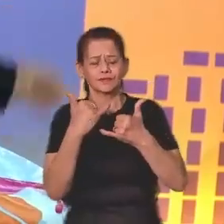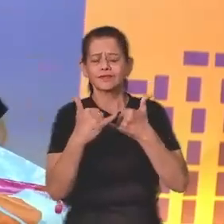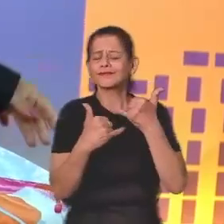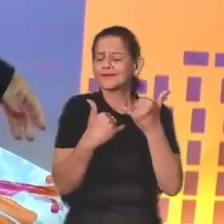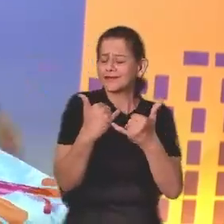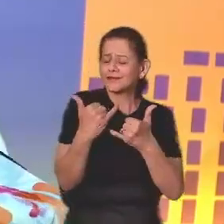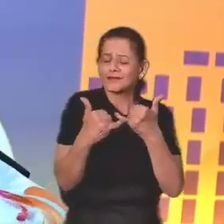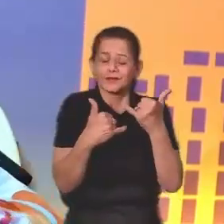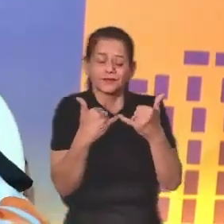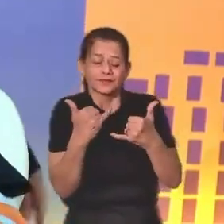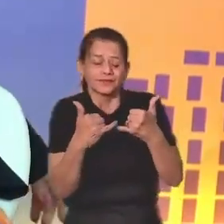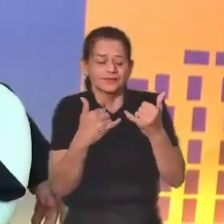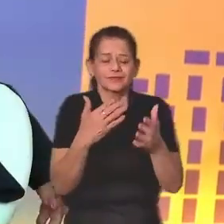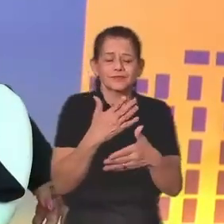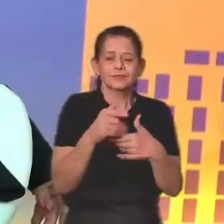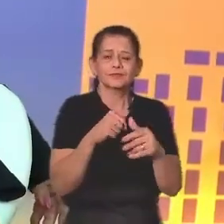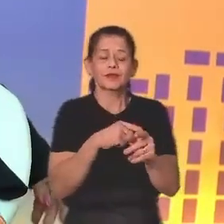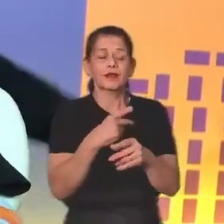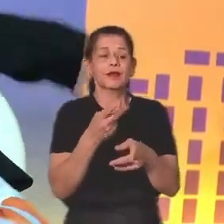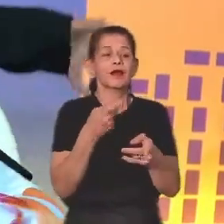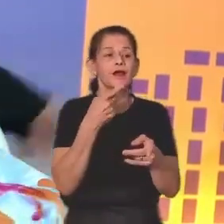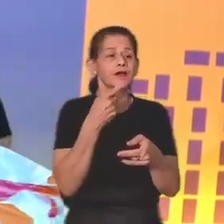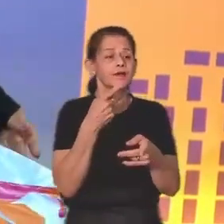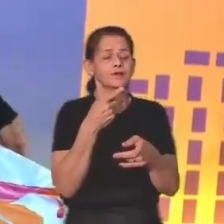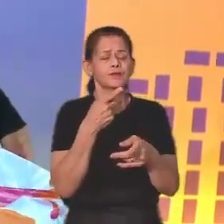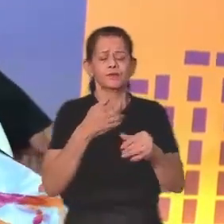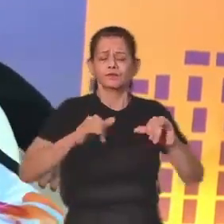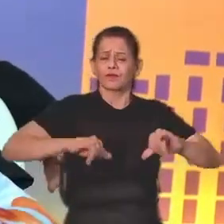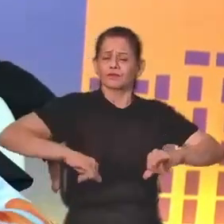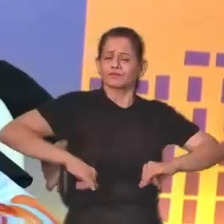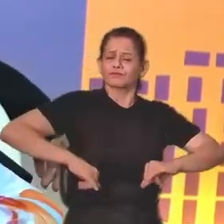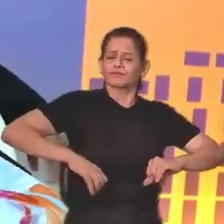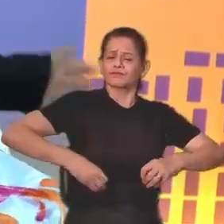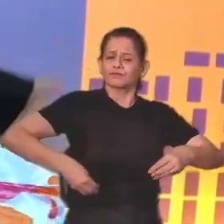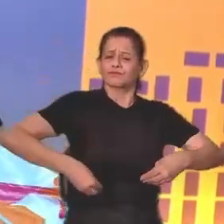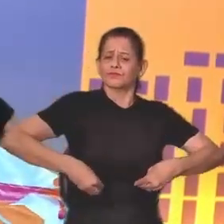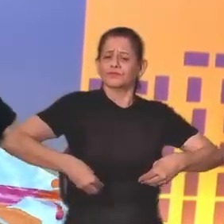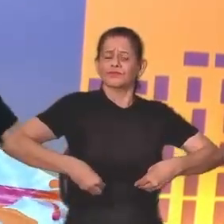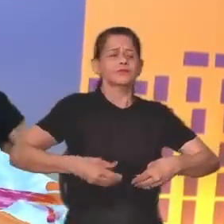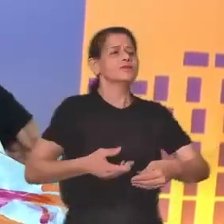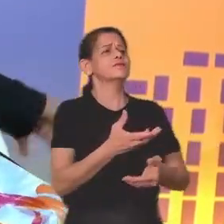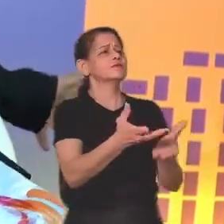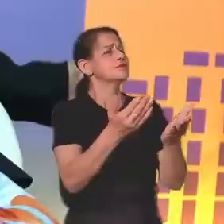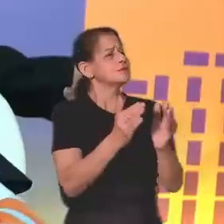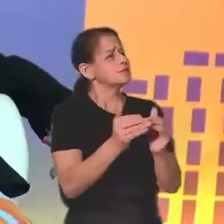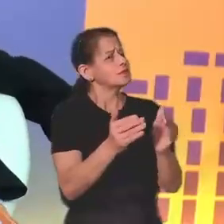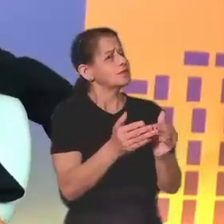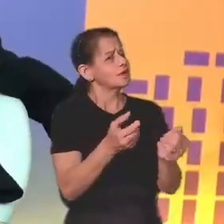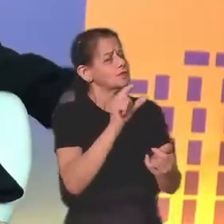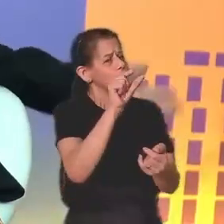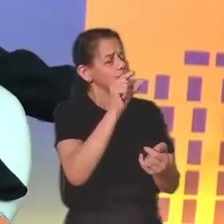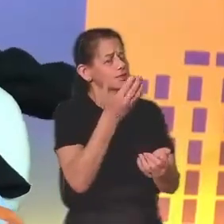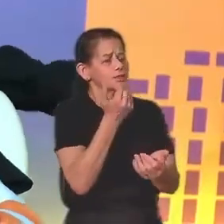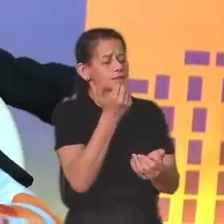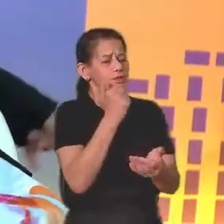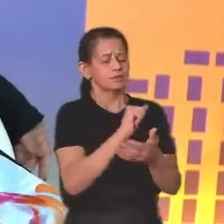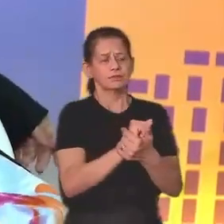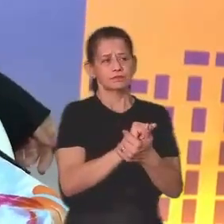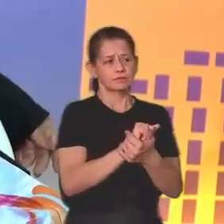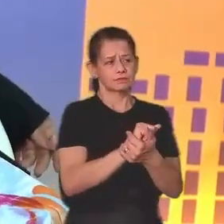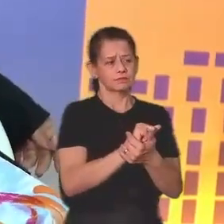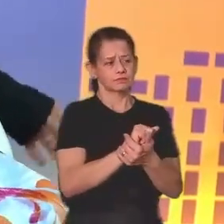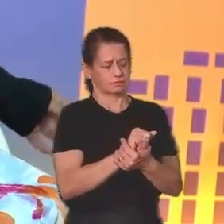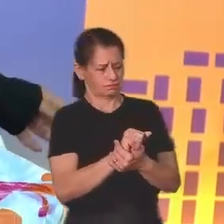de comer coxinha, né? Aí eu peguei e falei assim, não, eu estou com a fome, você não me dá um tiquinho de comida, não? Aí a pessoa me